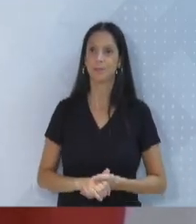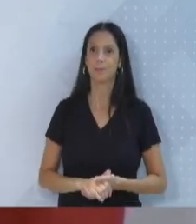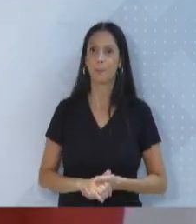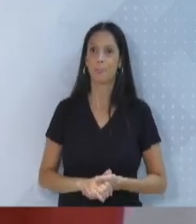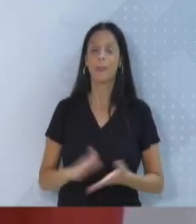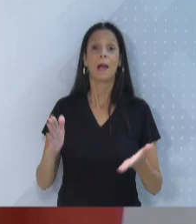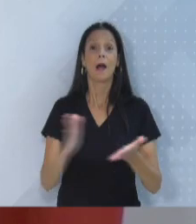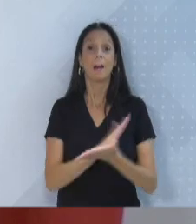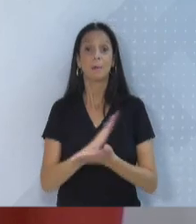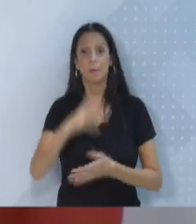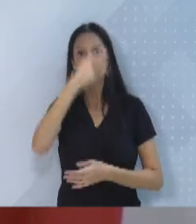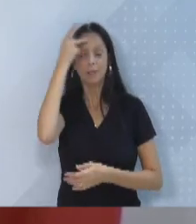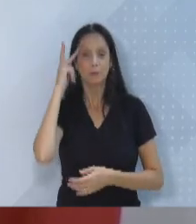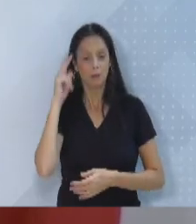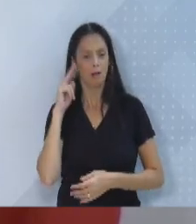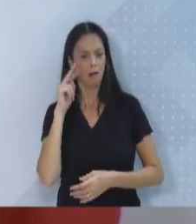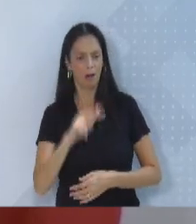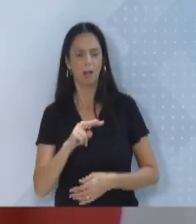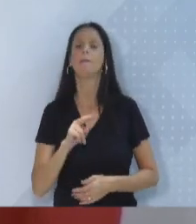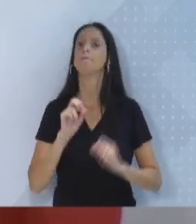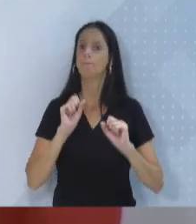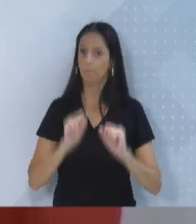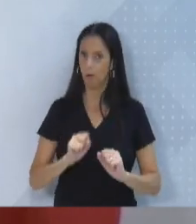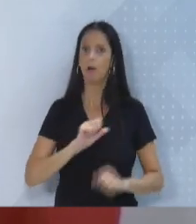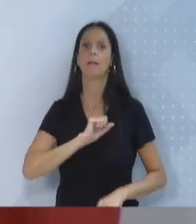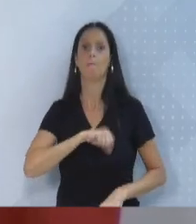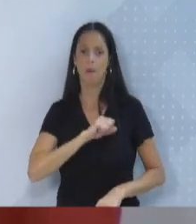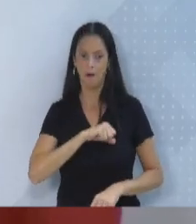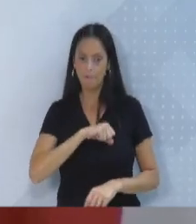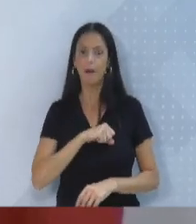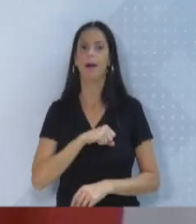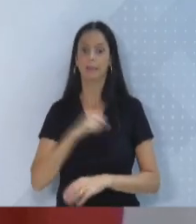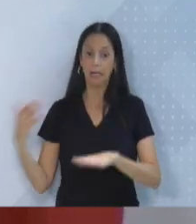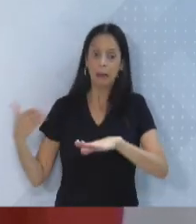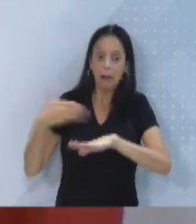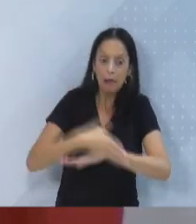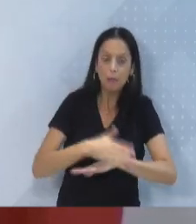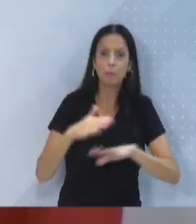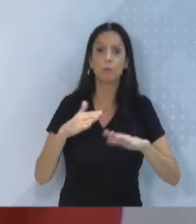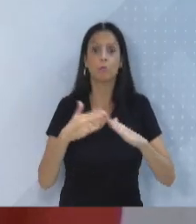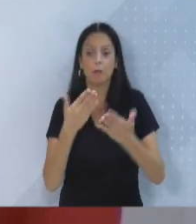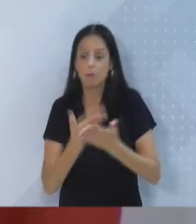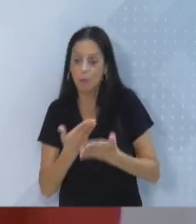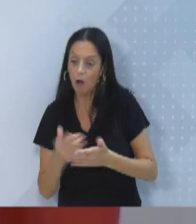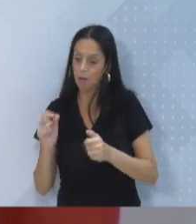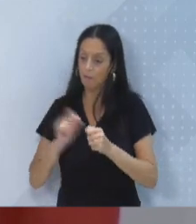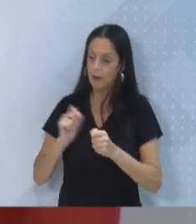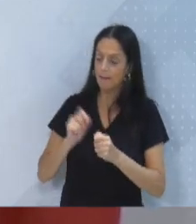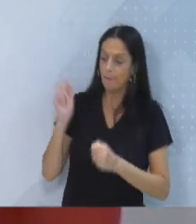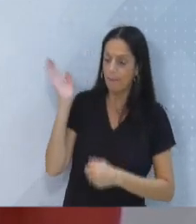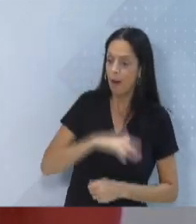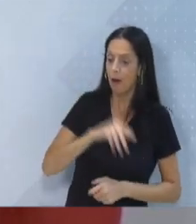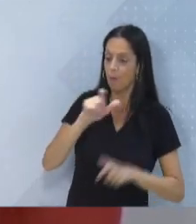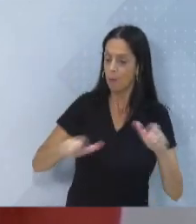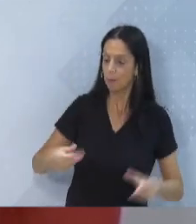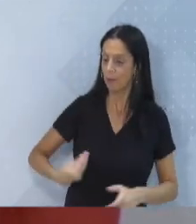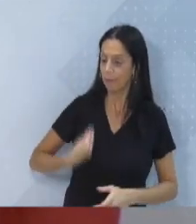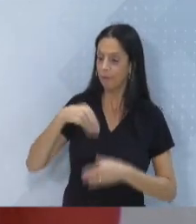Algumas pessoas podem ser muito malvadas e invadirem ou fazerem coisas ruins com as pessoas que estão na escola.